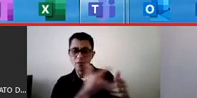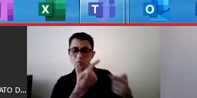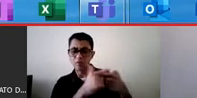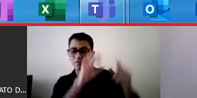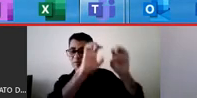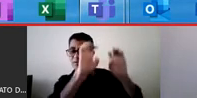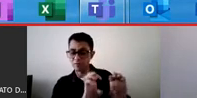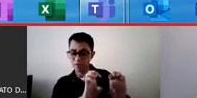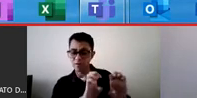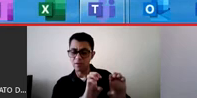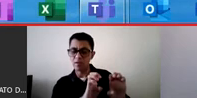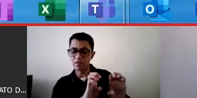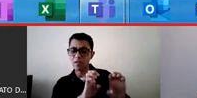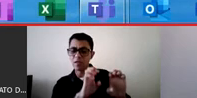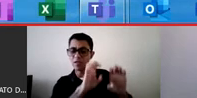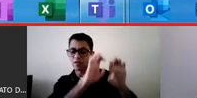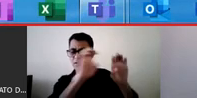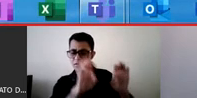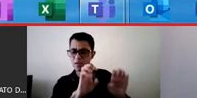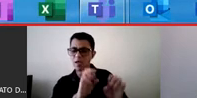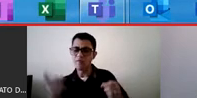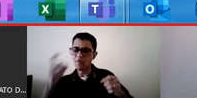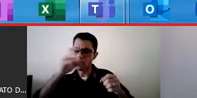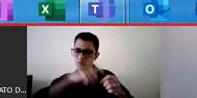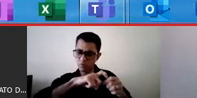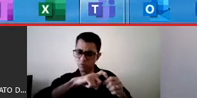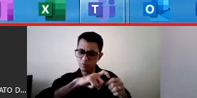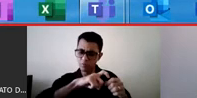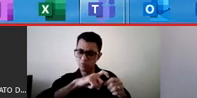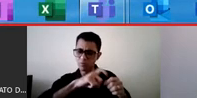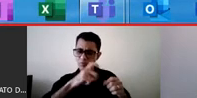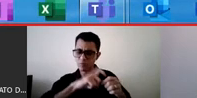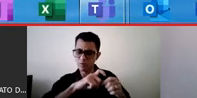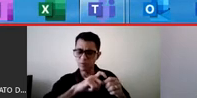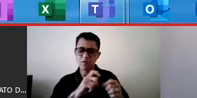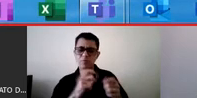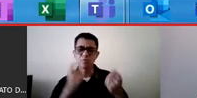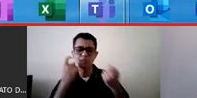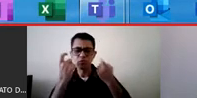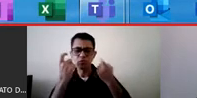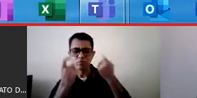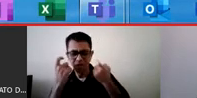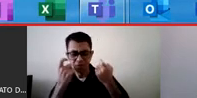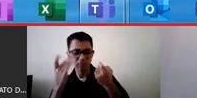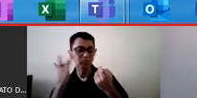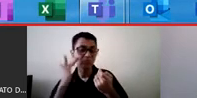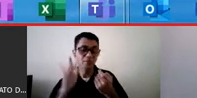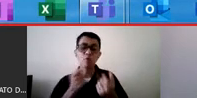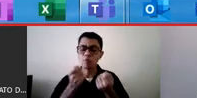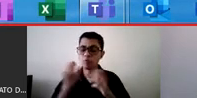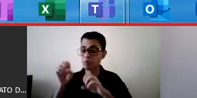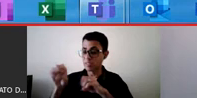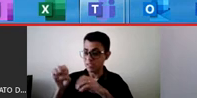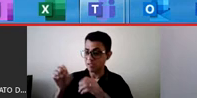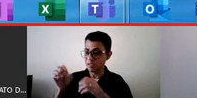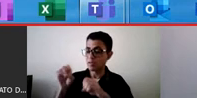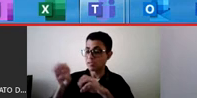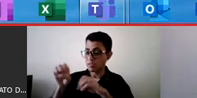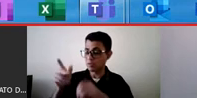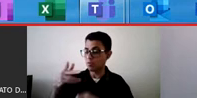estava. Ela retornou agora ao cotidiano, mas ela está um pouco desorientada, não sabe o que fazer. Ela